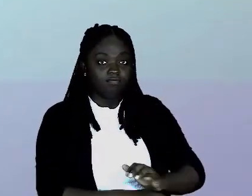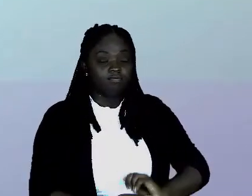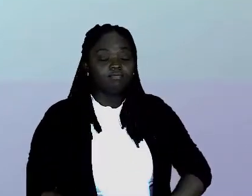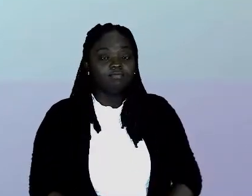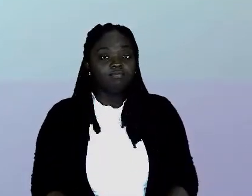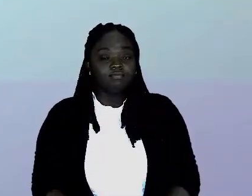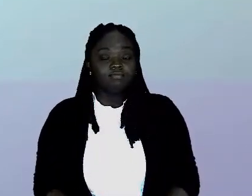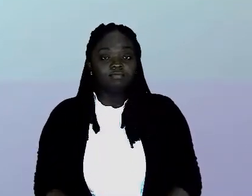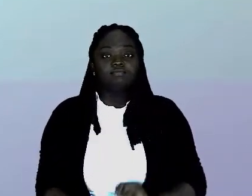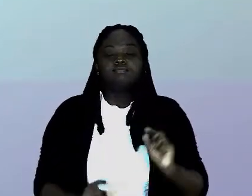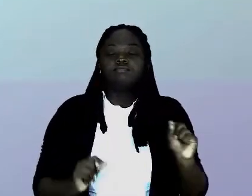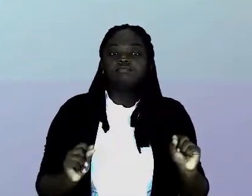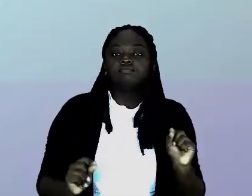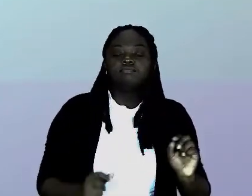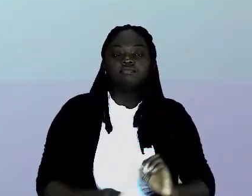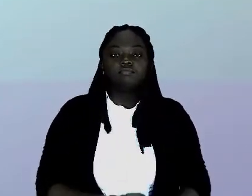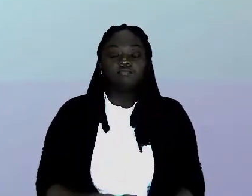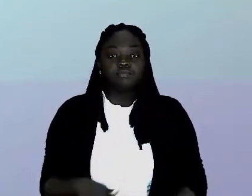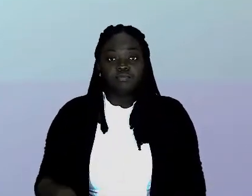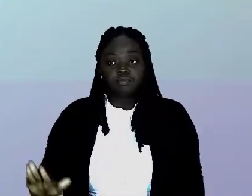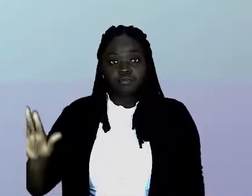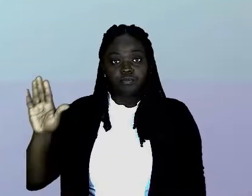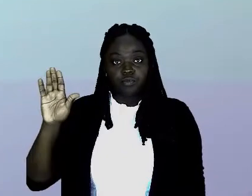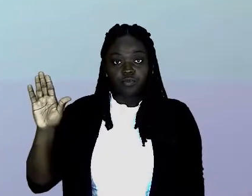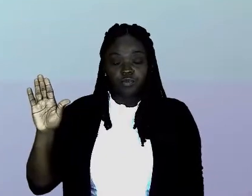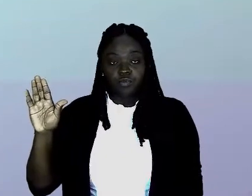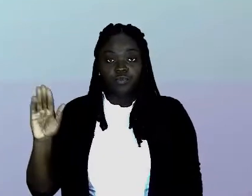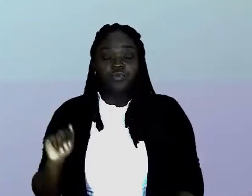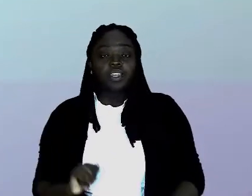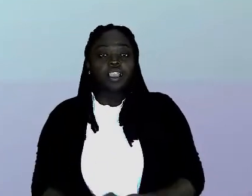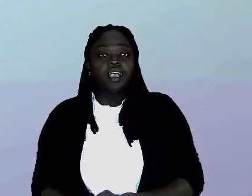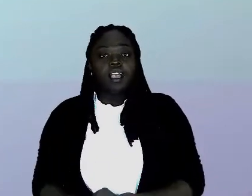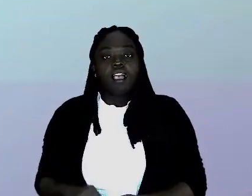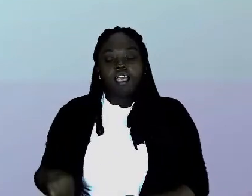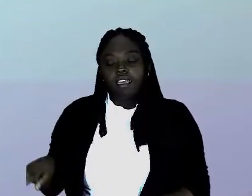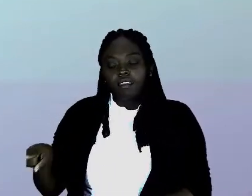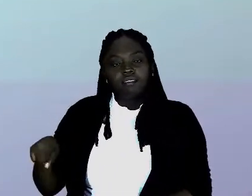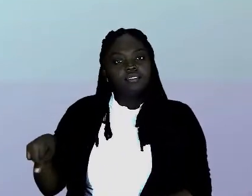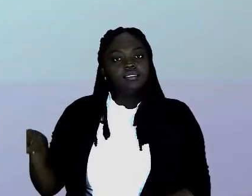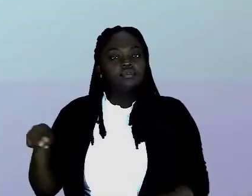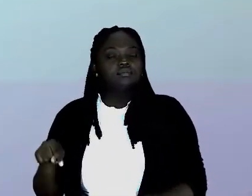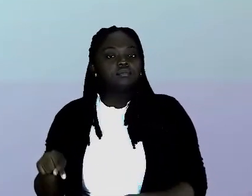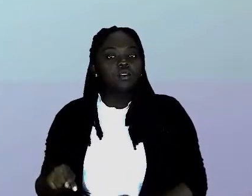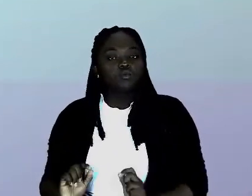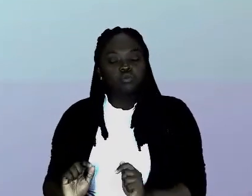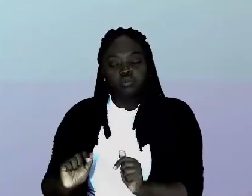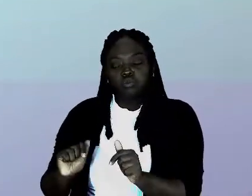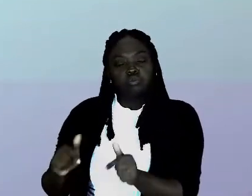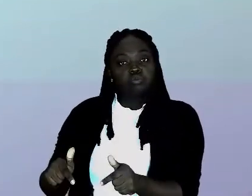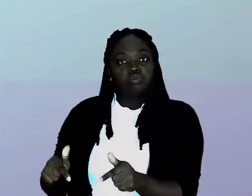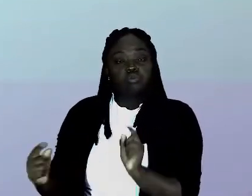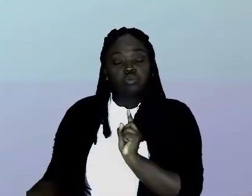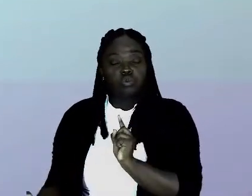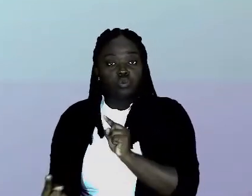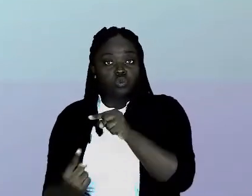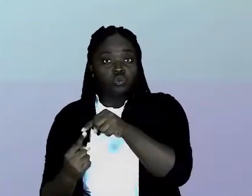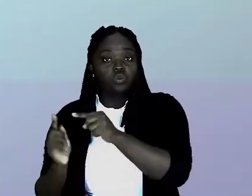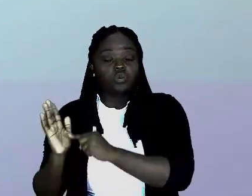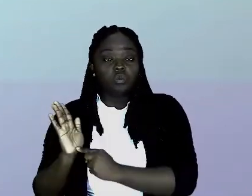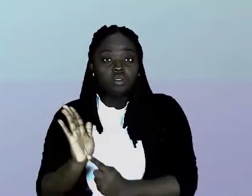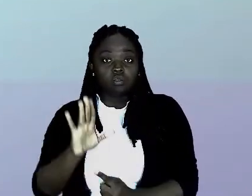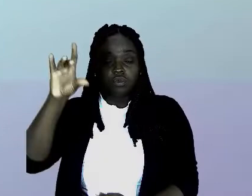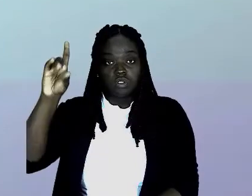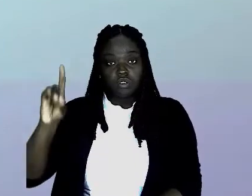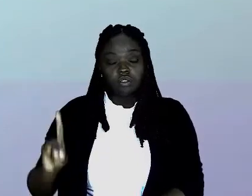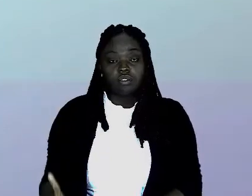é, para as candidatas e candidatos, a regularização visa restabelecer o